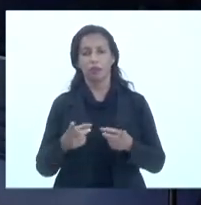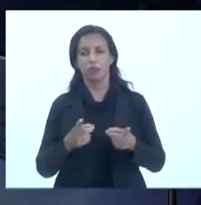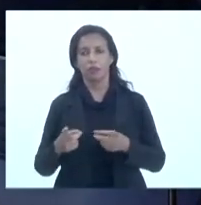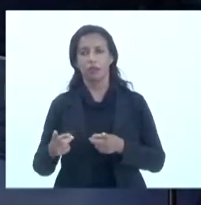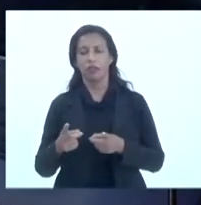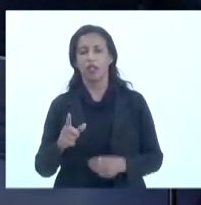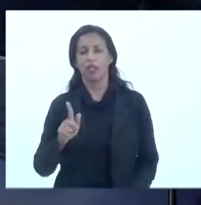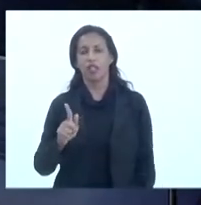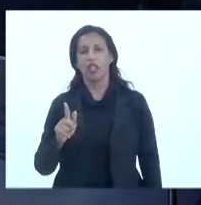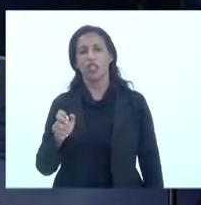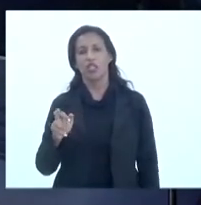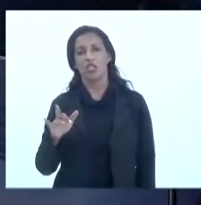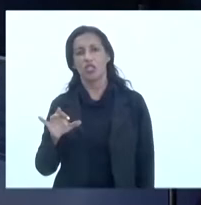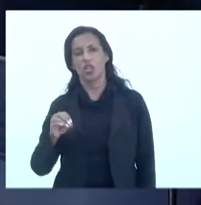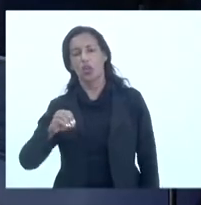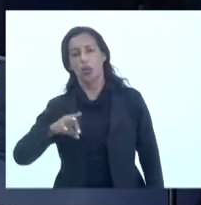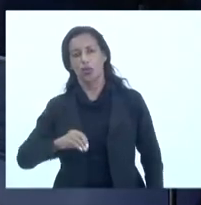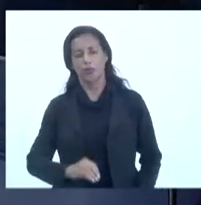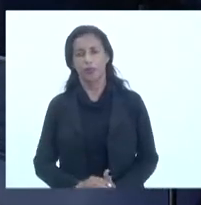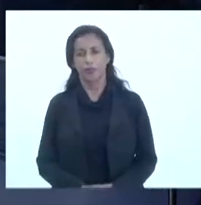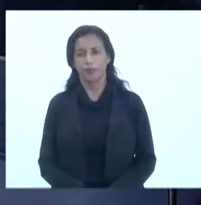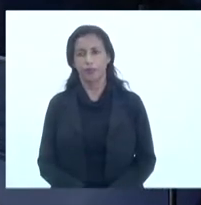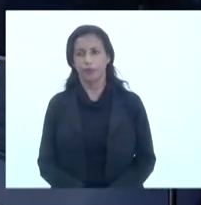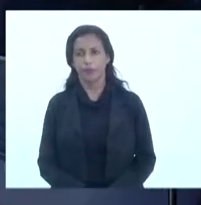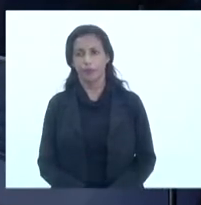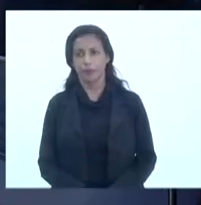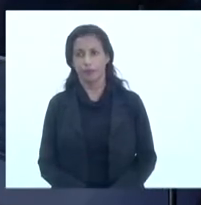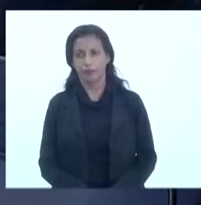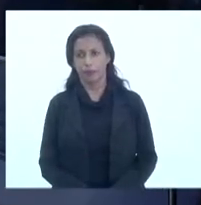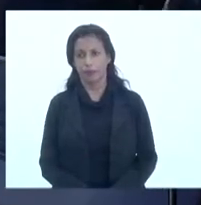Redonda, Jerônimo Pereira dos Santos.